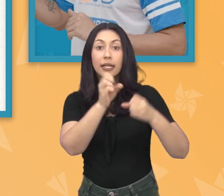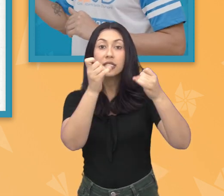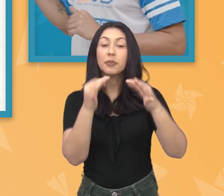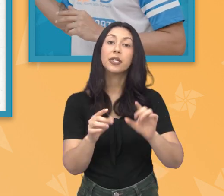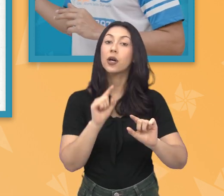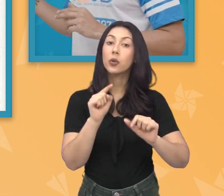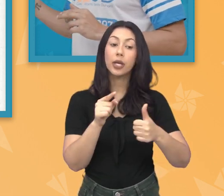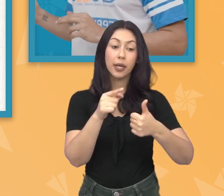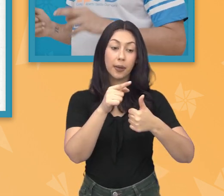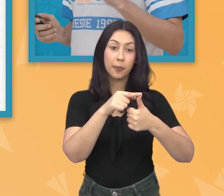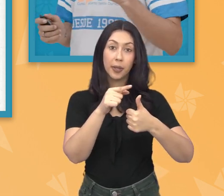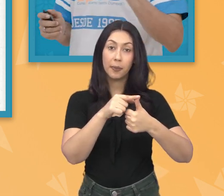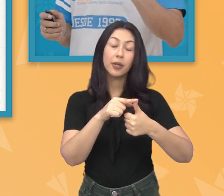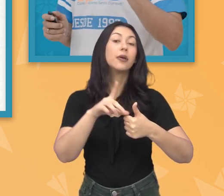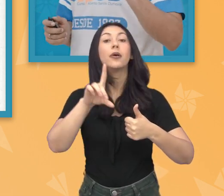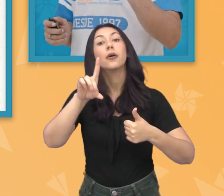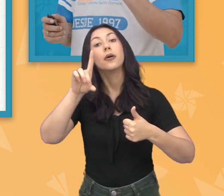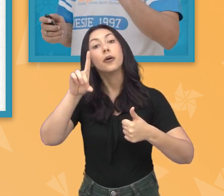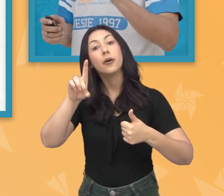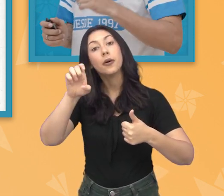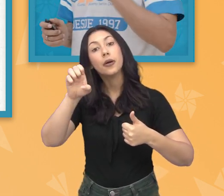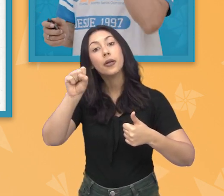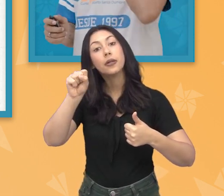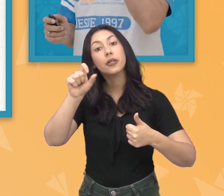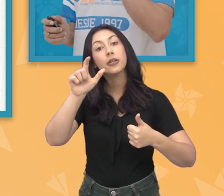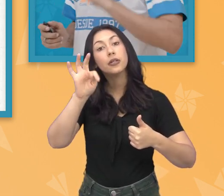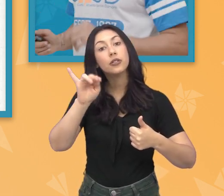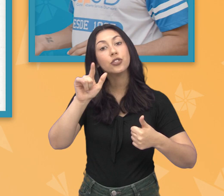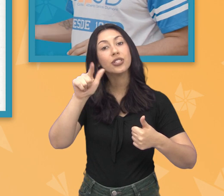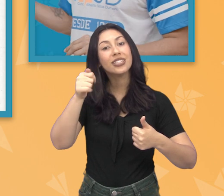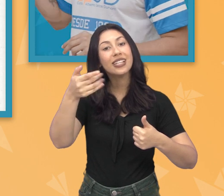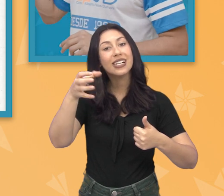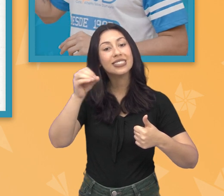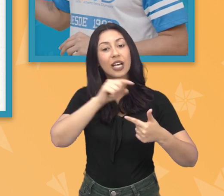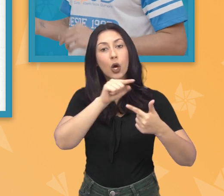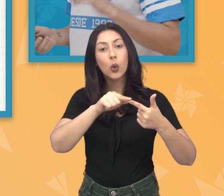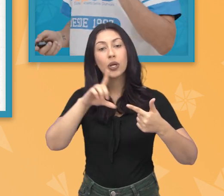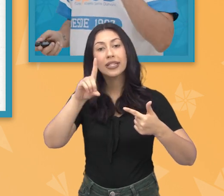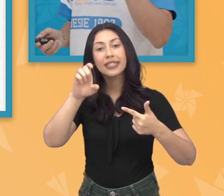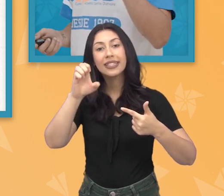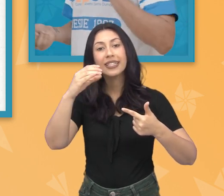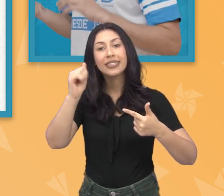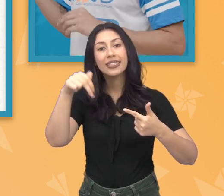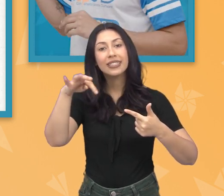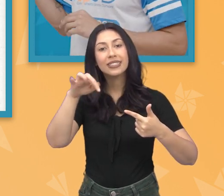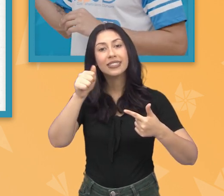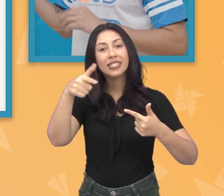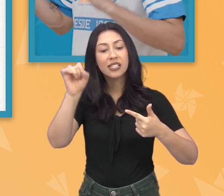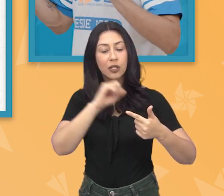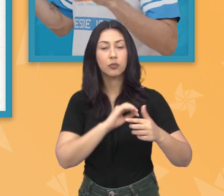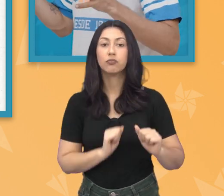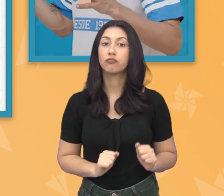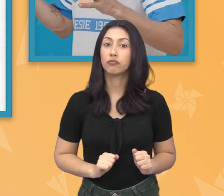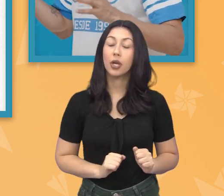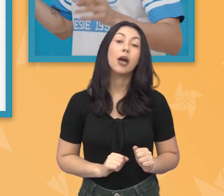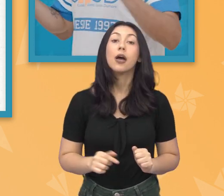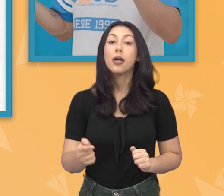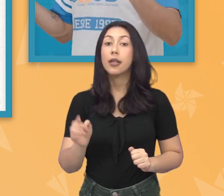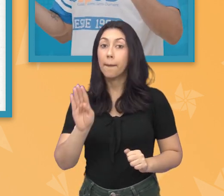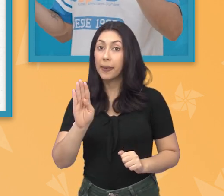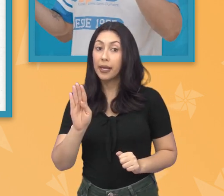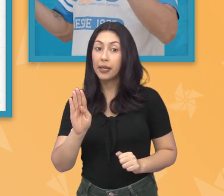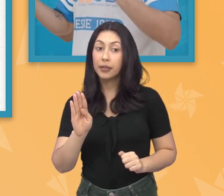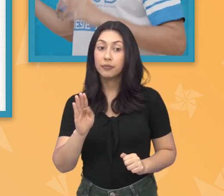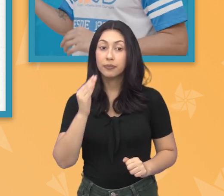assim, destilação e decantação, né? Então, ou seja, temos dois processos ali para analisar. Na alternativa B, ele fala de filtração e destilação.